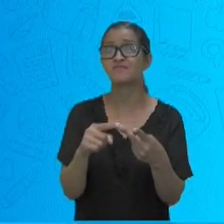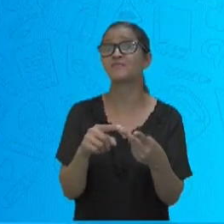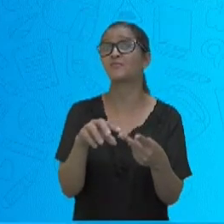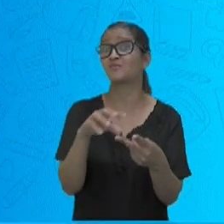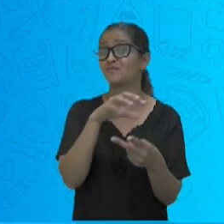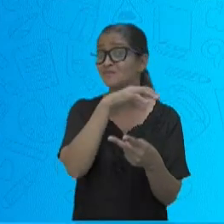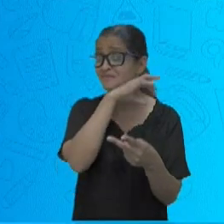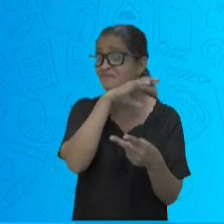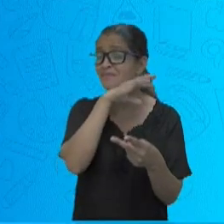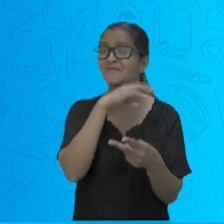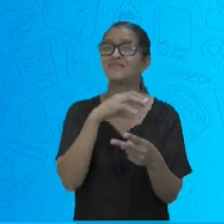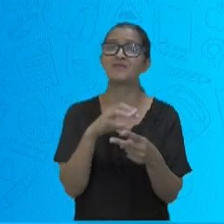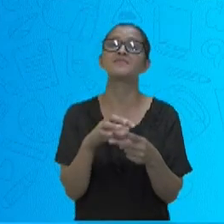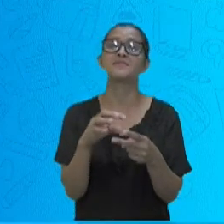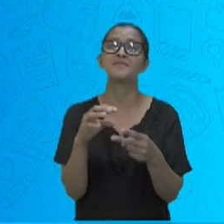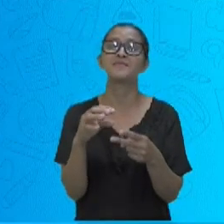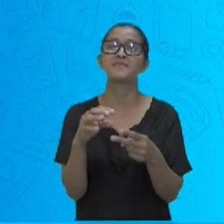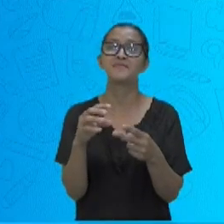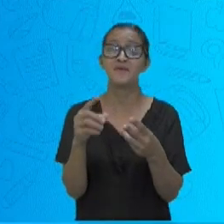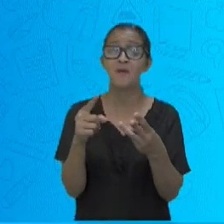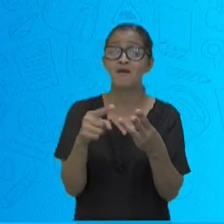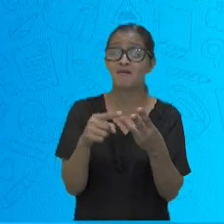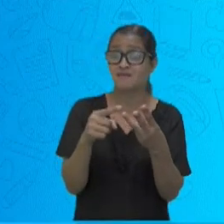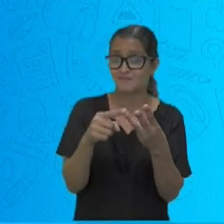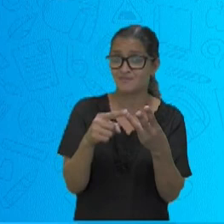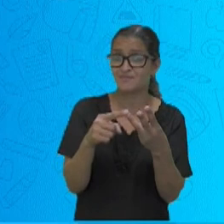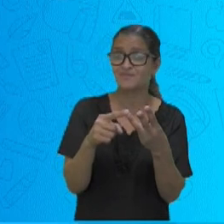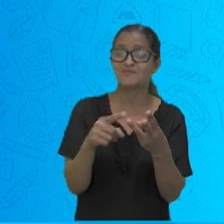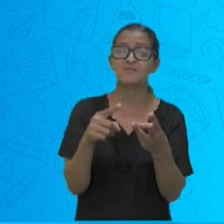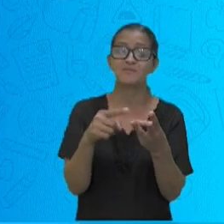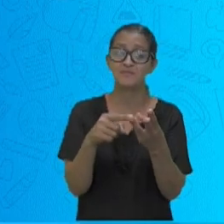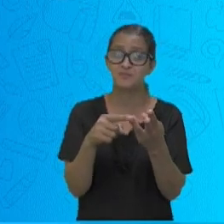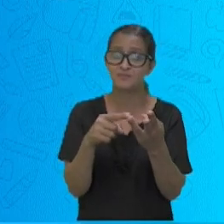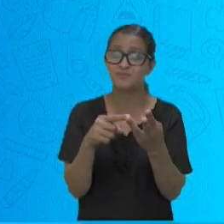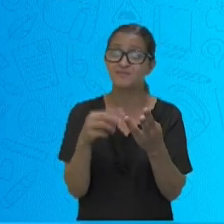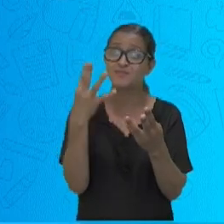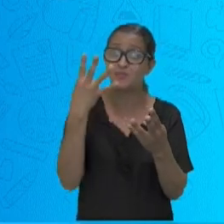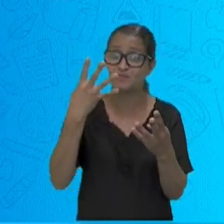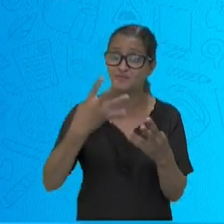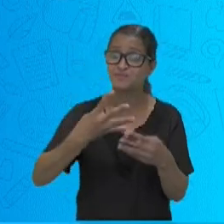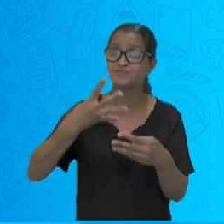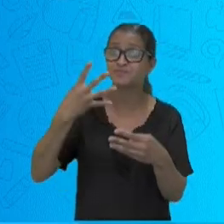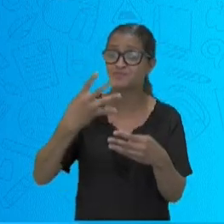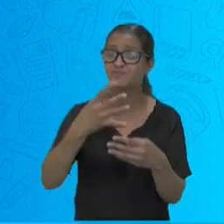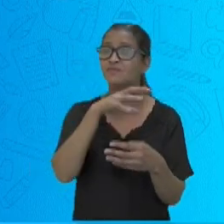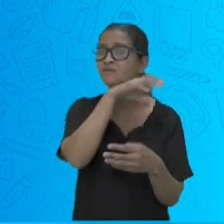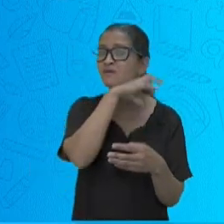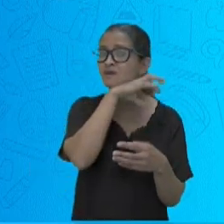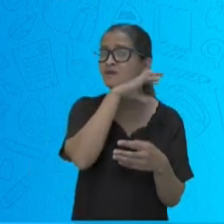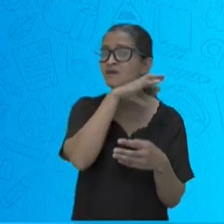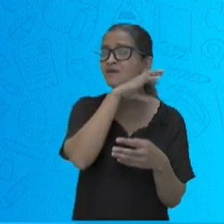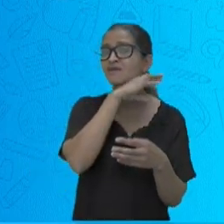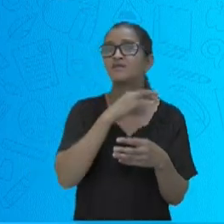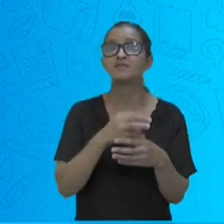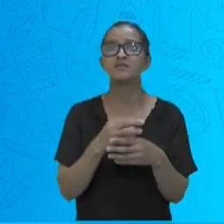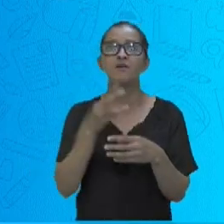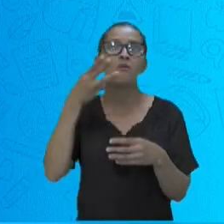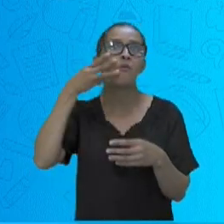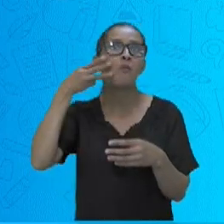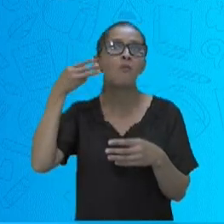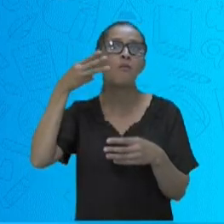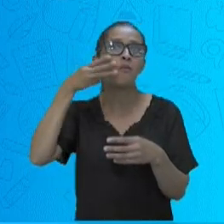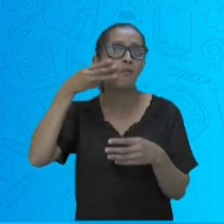também, 4. Então, no total, esta turma possui 4